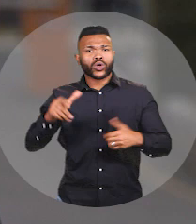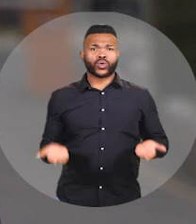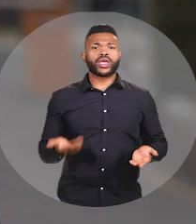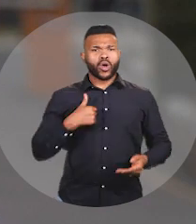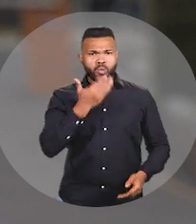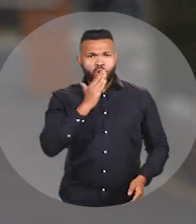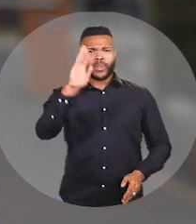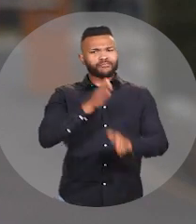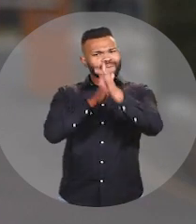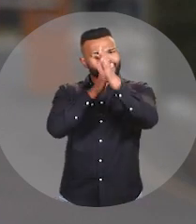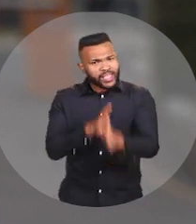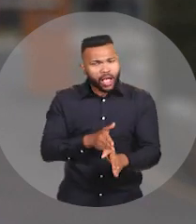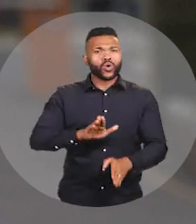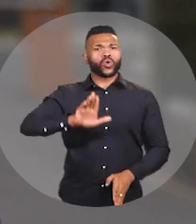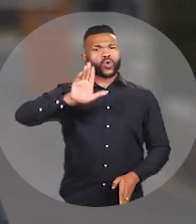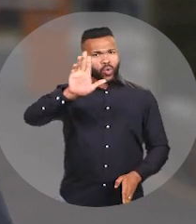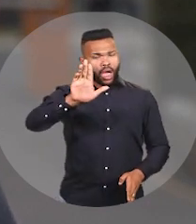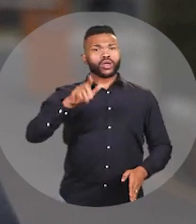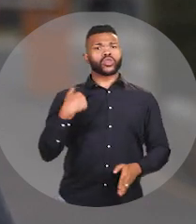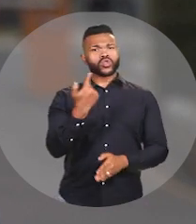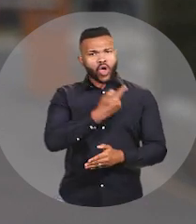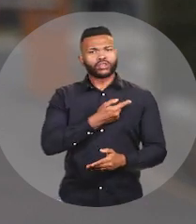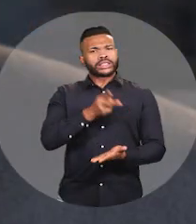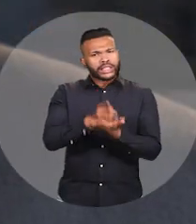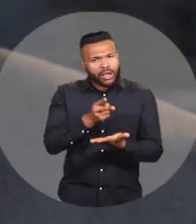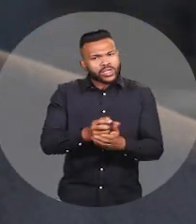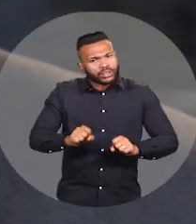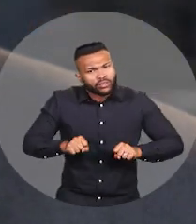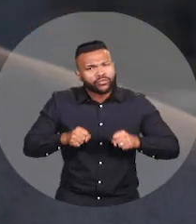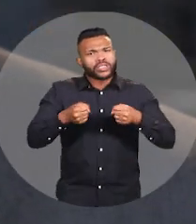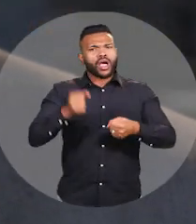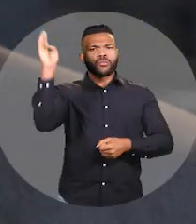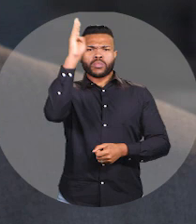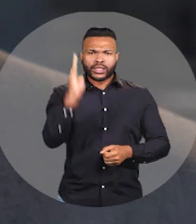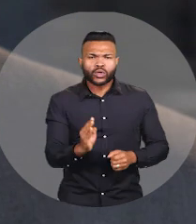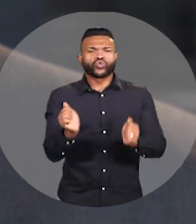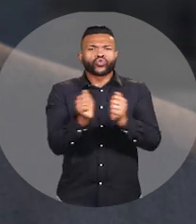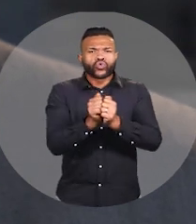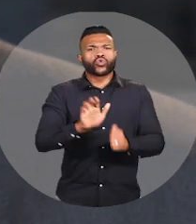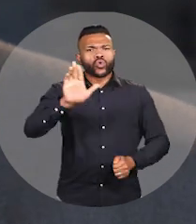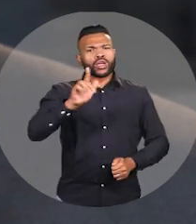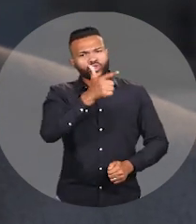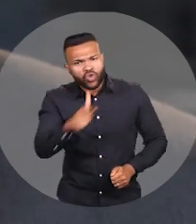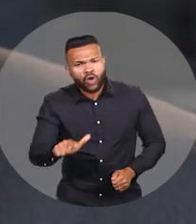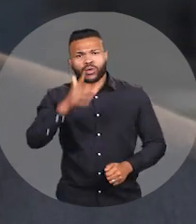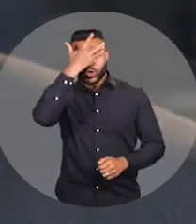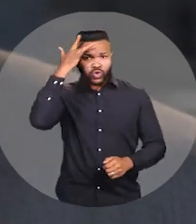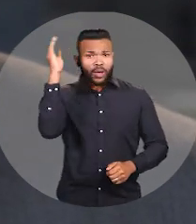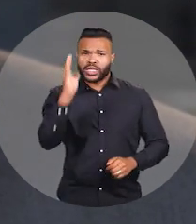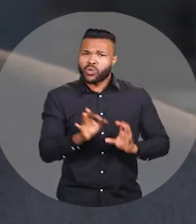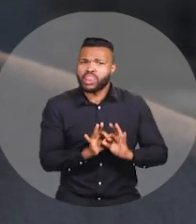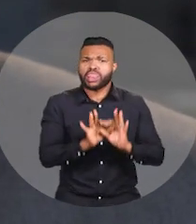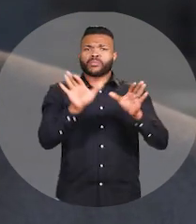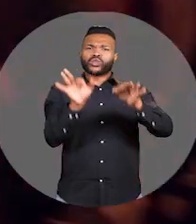aqui um juramento de lealdade a Lula. Nós não vamos descansar. Vamos trazer o Brasil de Lula de volta e libertar os brasileiros